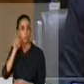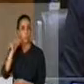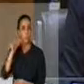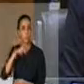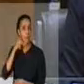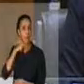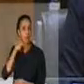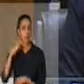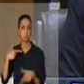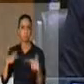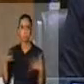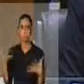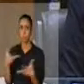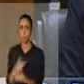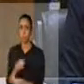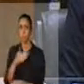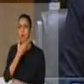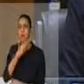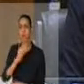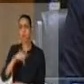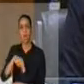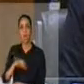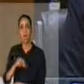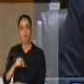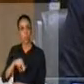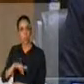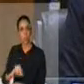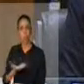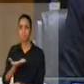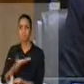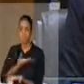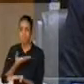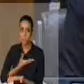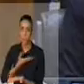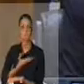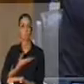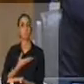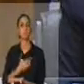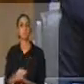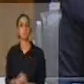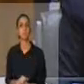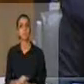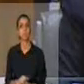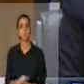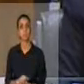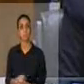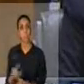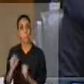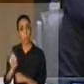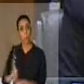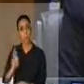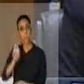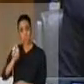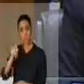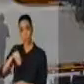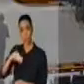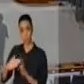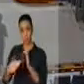trabalho, Antônio Carneiro Arnoux, um grande amigo, e a senhoria dispõe de 5 minutos.